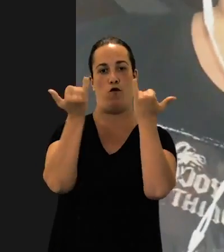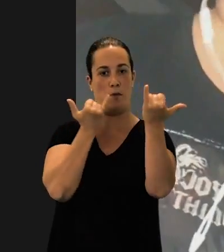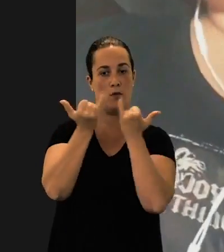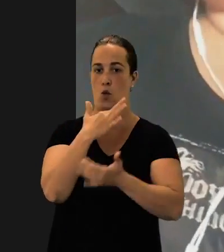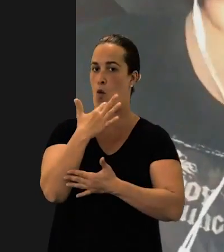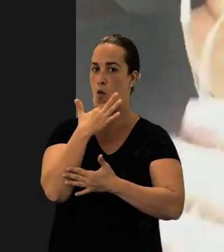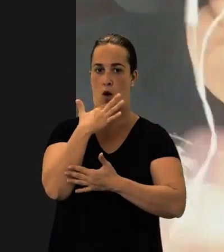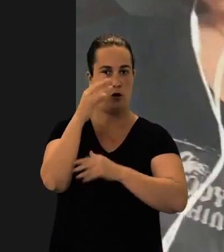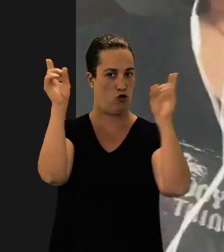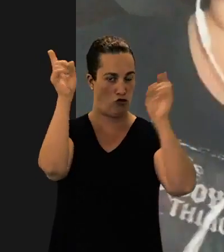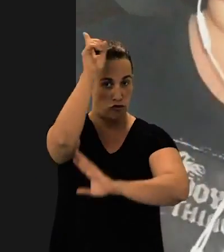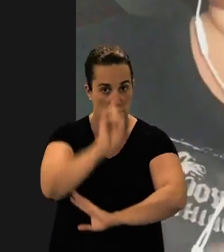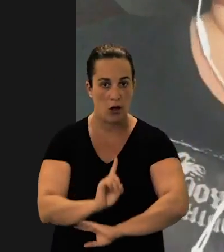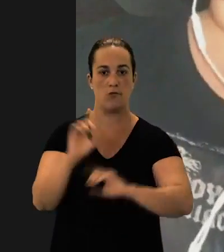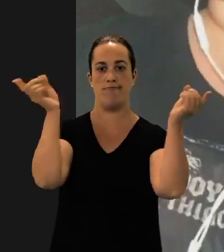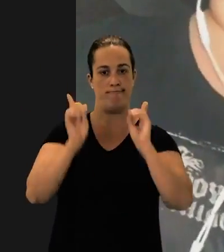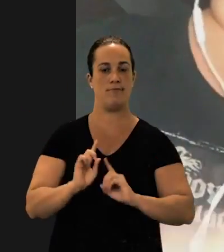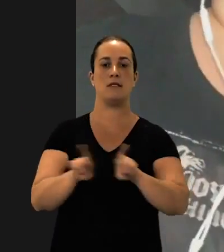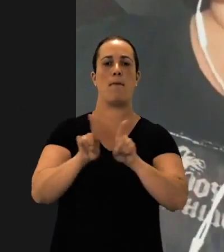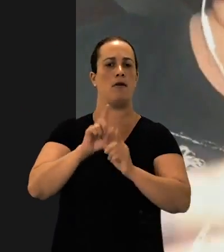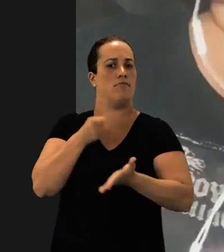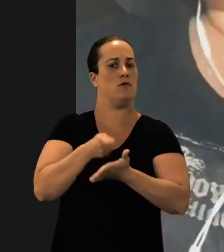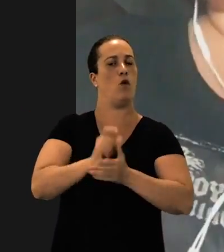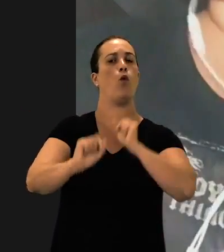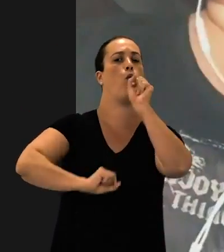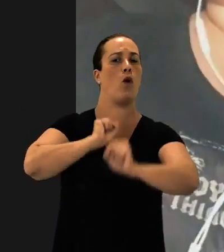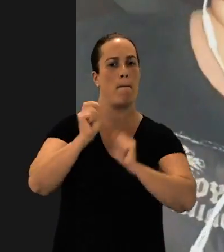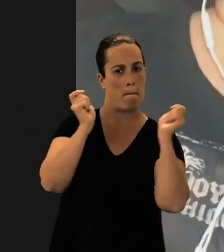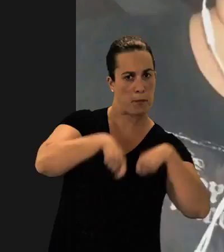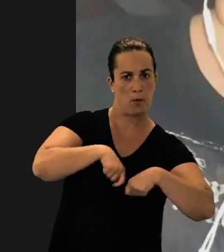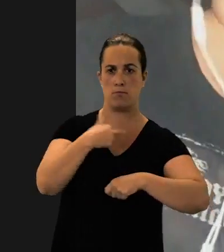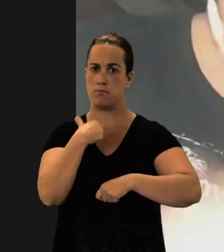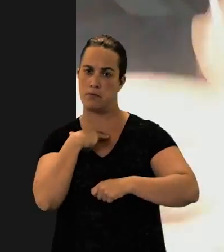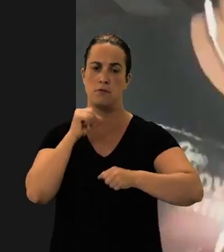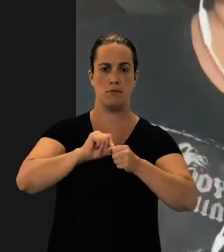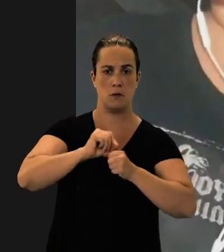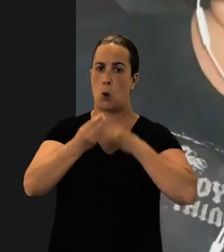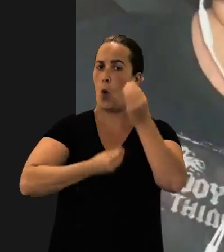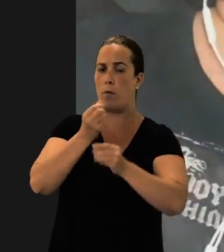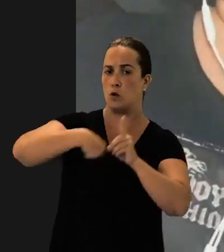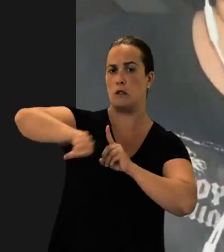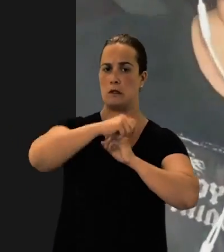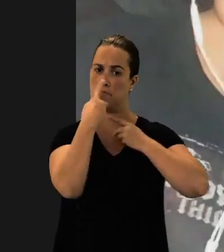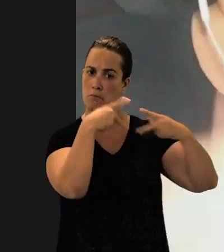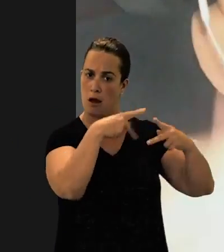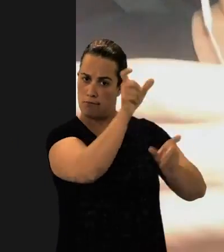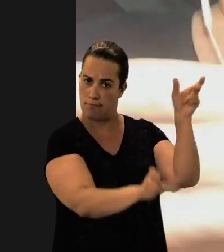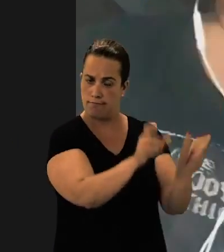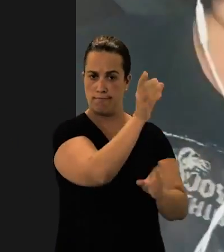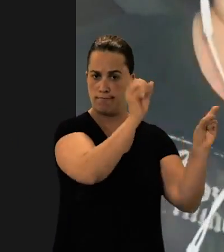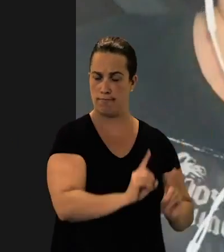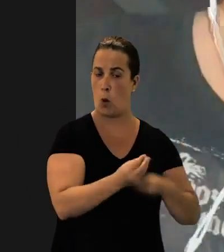informação, é não conhecer seus direitos, seus deveres também, aquilo que eles podem ou não fazer, como está a sociedade para ele, como ele